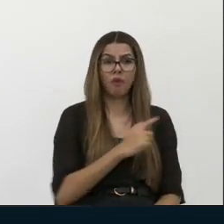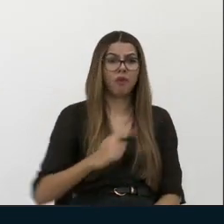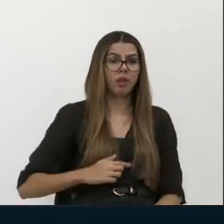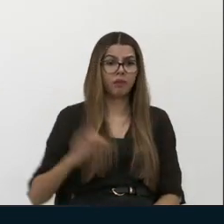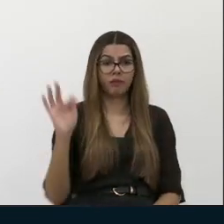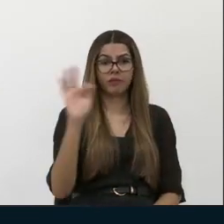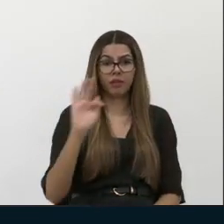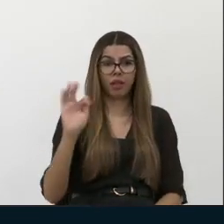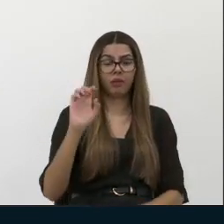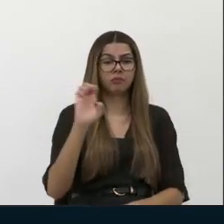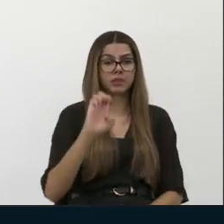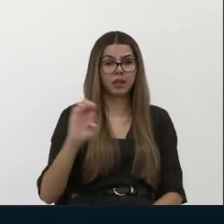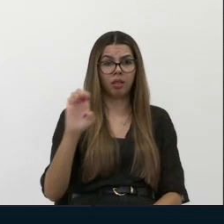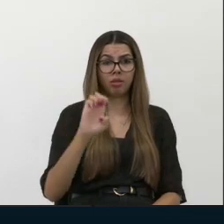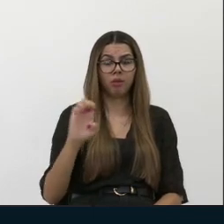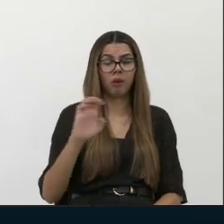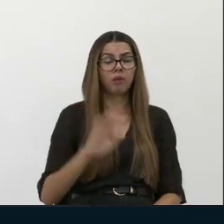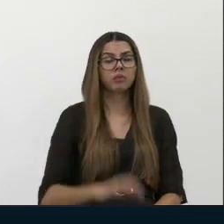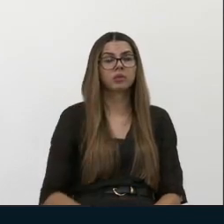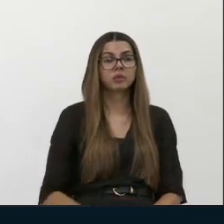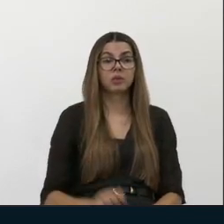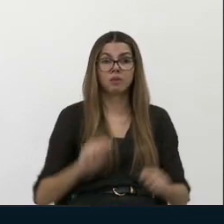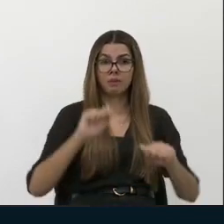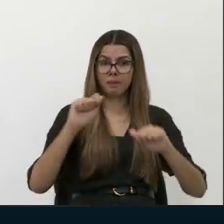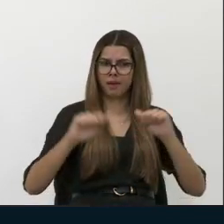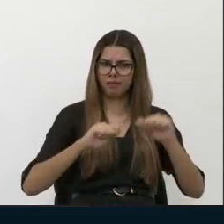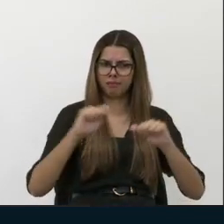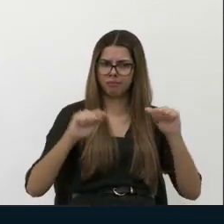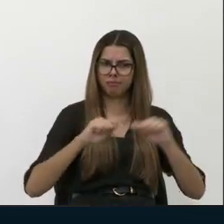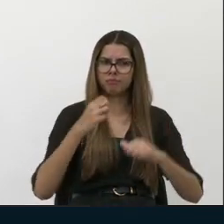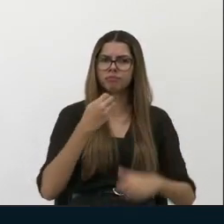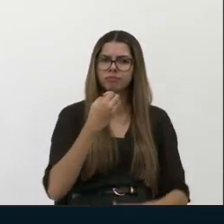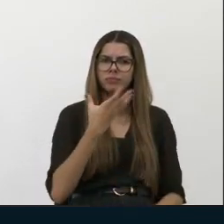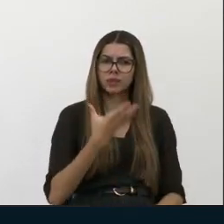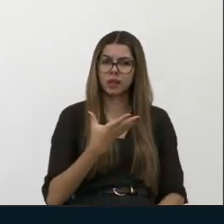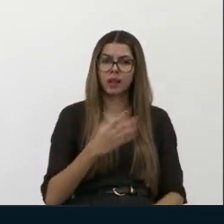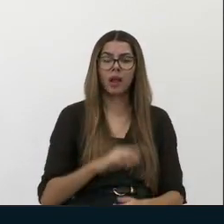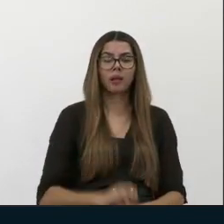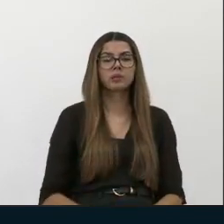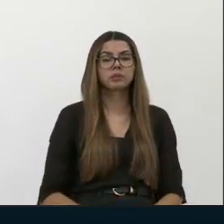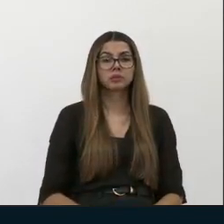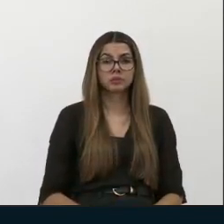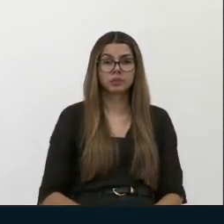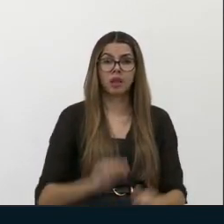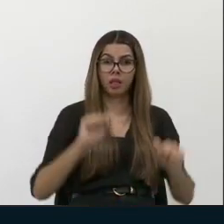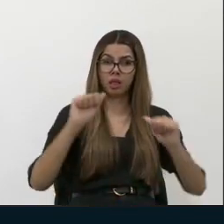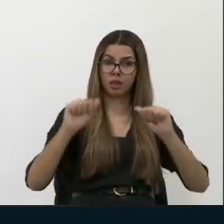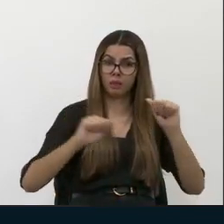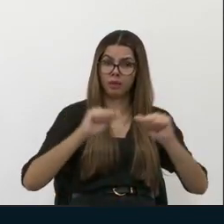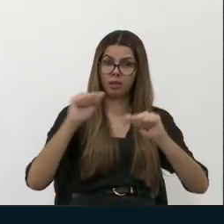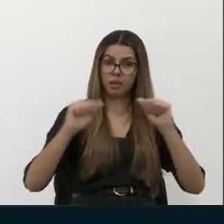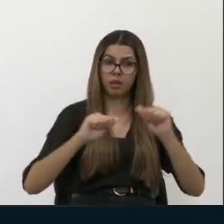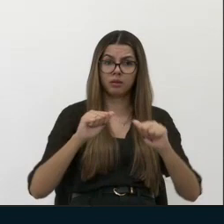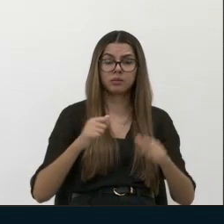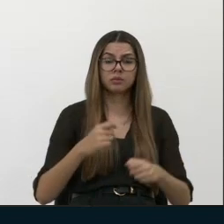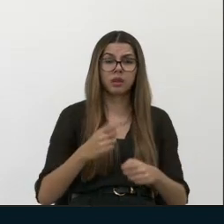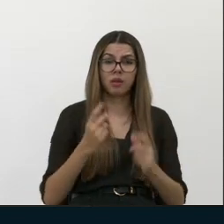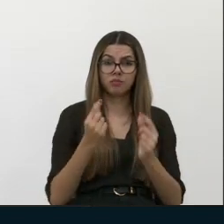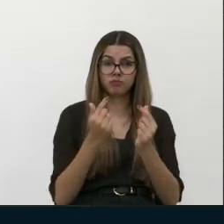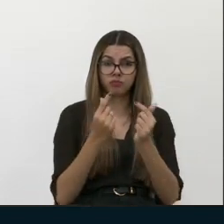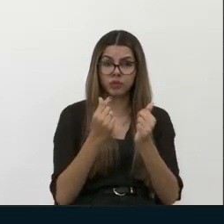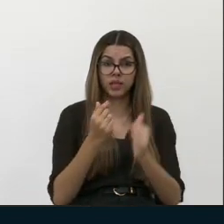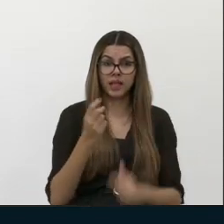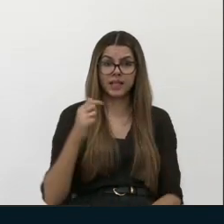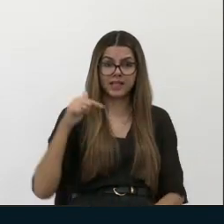bem administrado, Lucas. Se você for prefeito, você tem que administrar o dinheiro dessa cidade, 7 bilhões